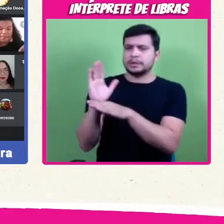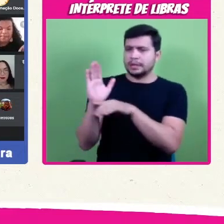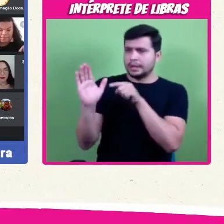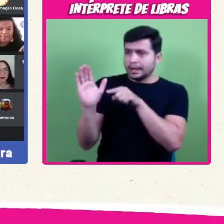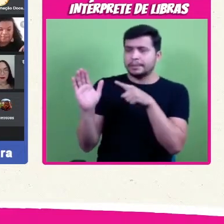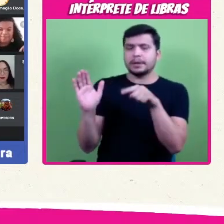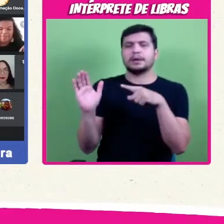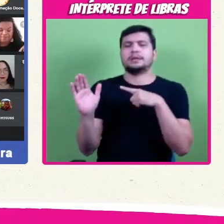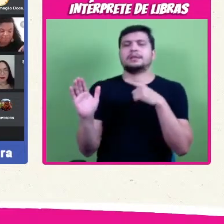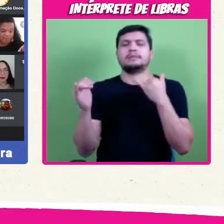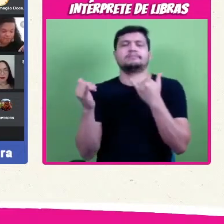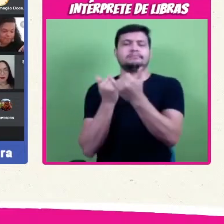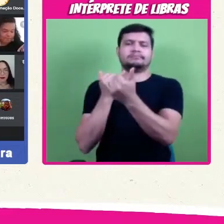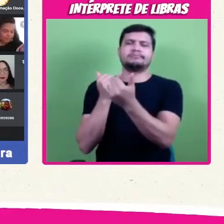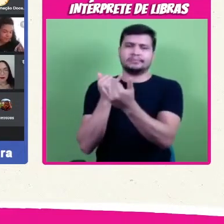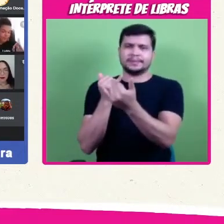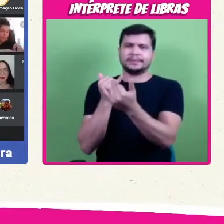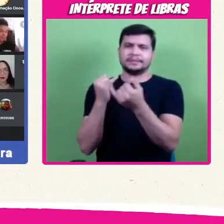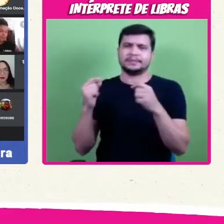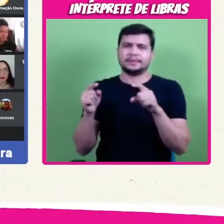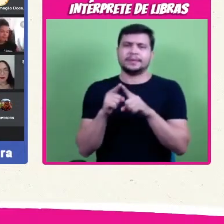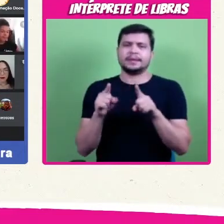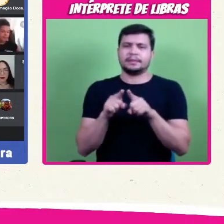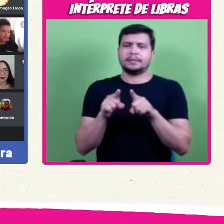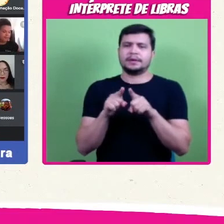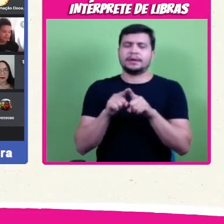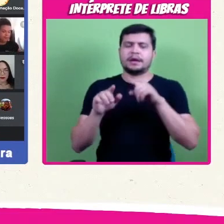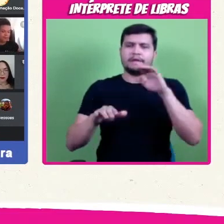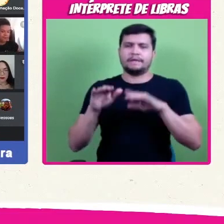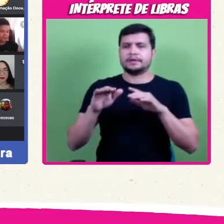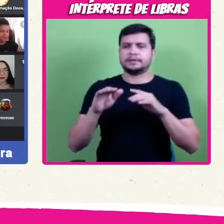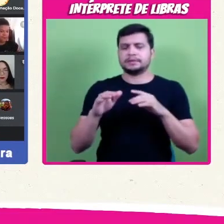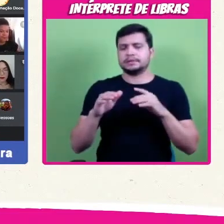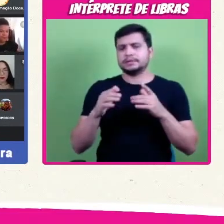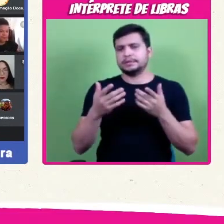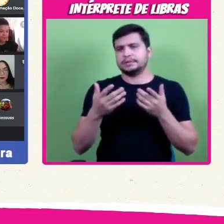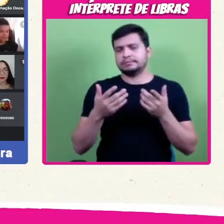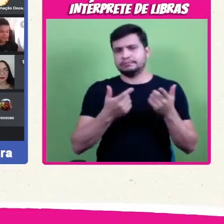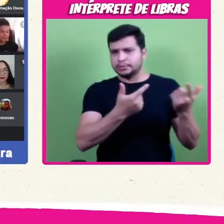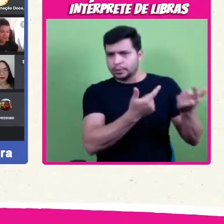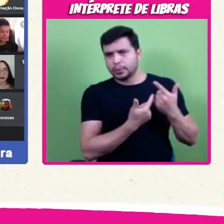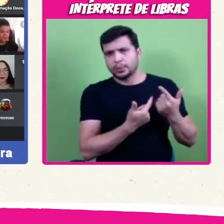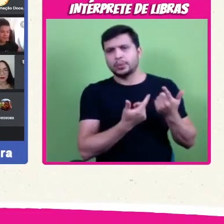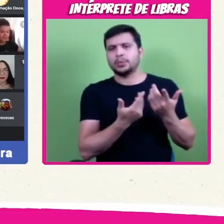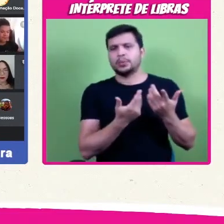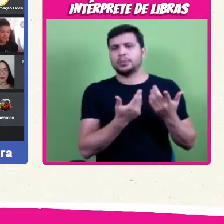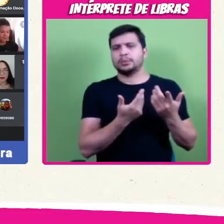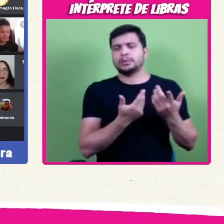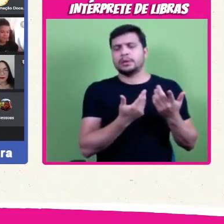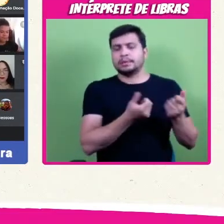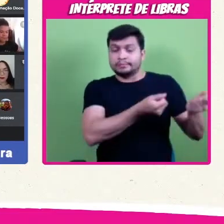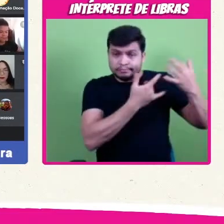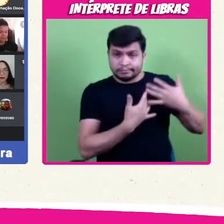né? E a gente escuta muito, né? E a gente repete também, né? Nos espaços